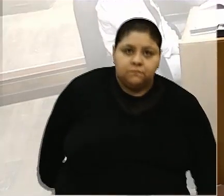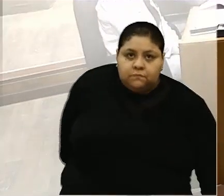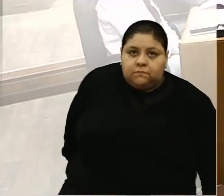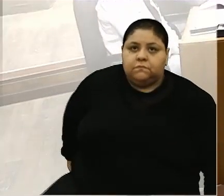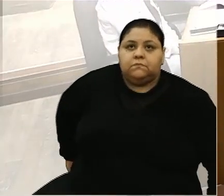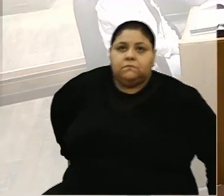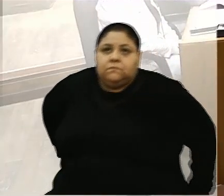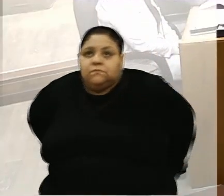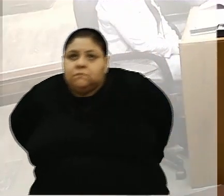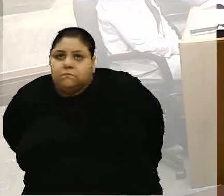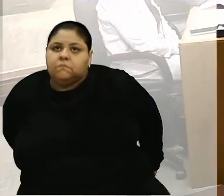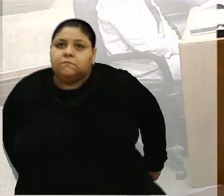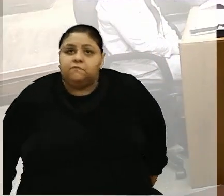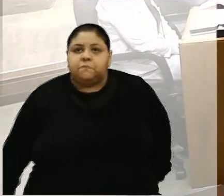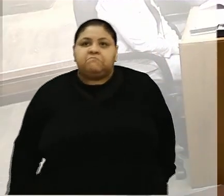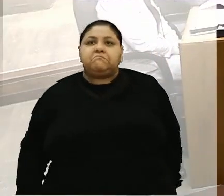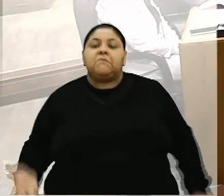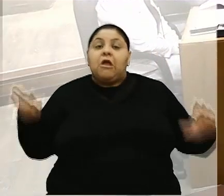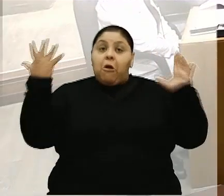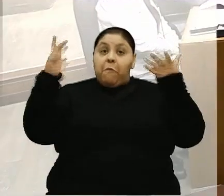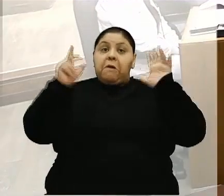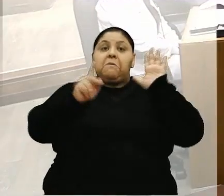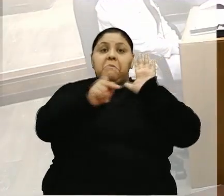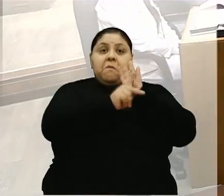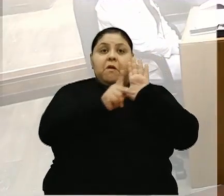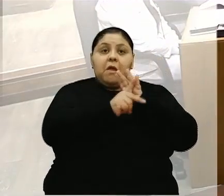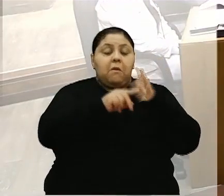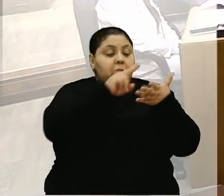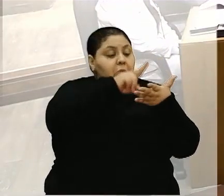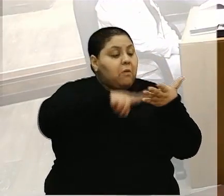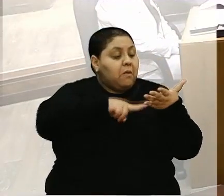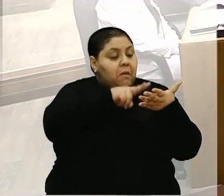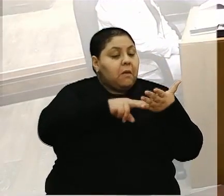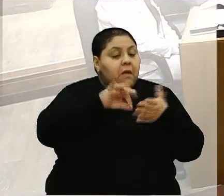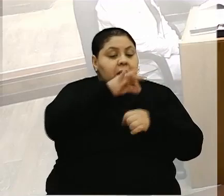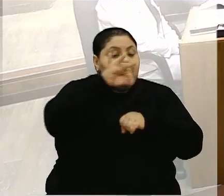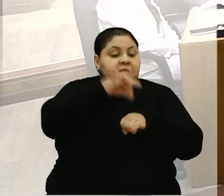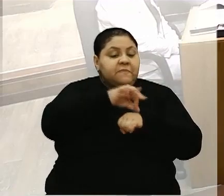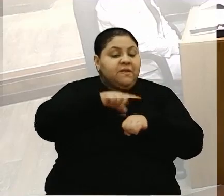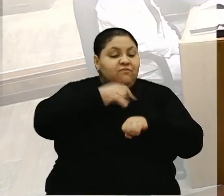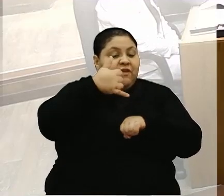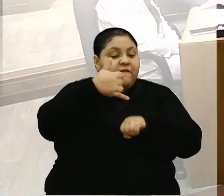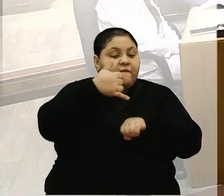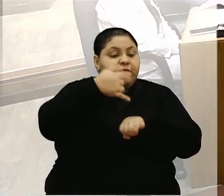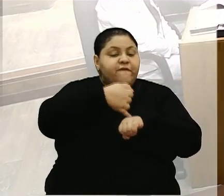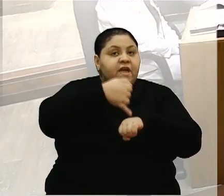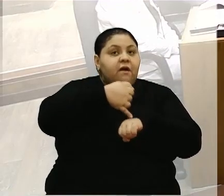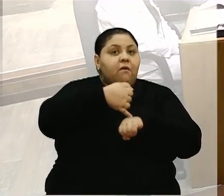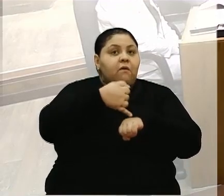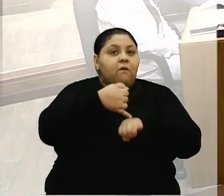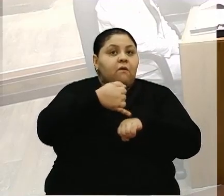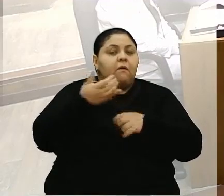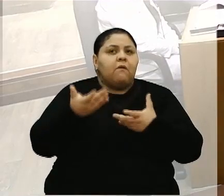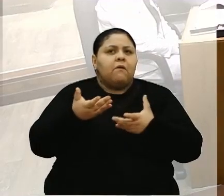mas eu estou vendo aqui, ó, quais são as abelhas sem ferrão? Jataí,